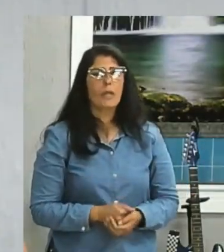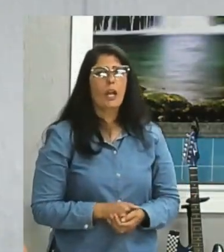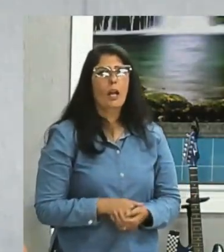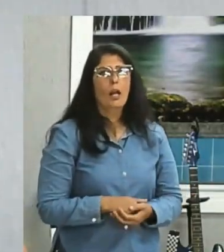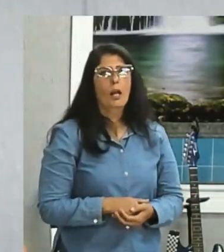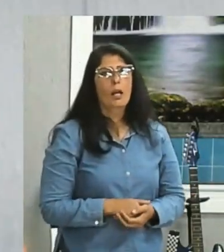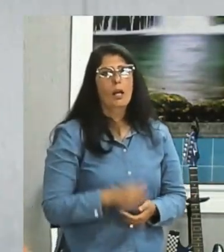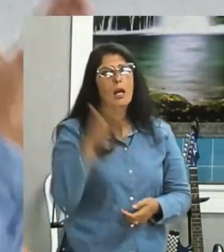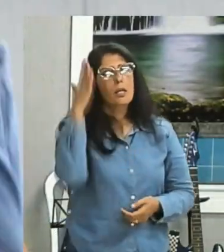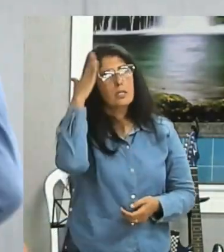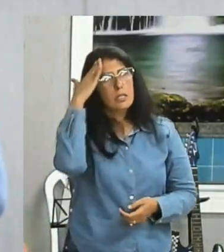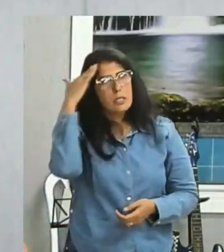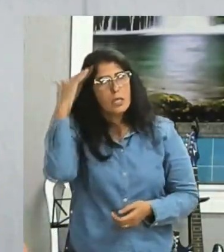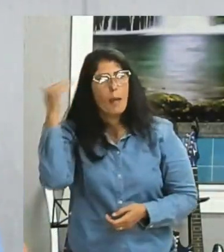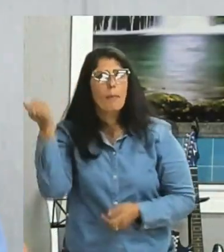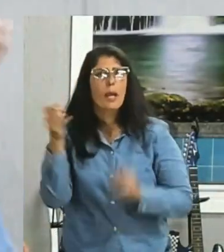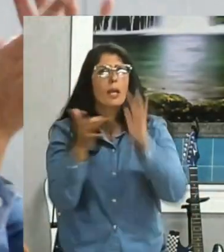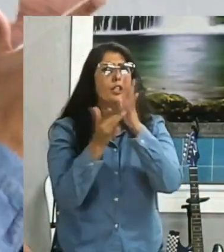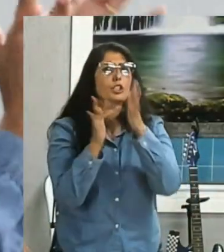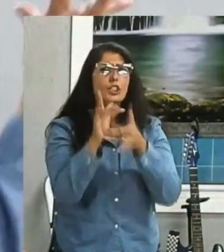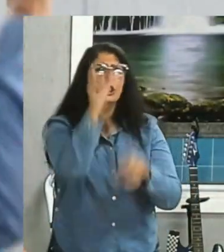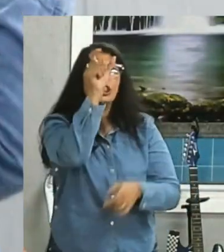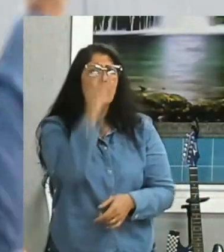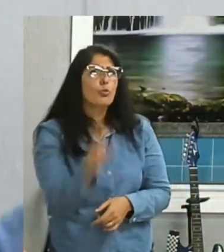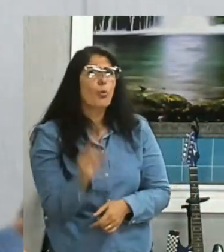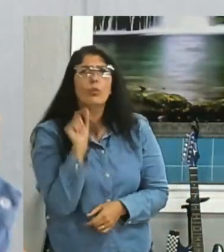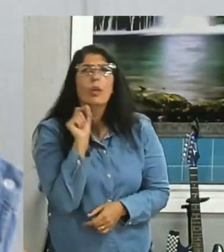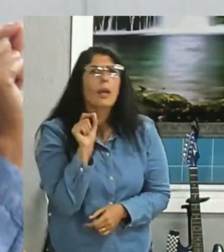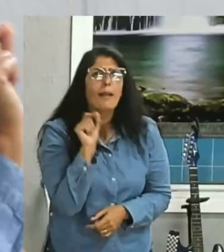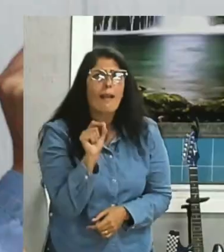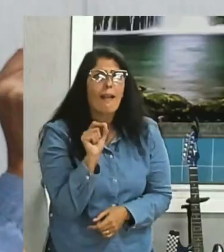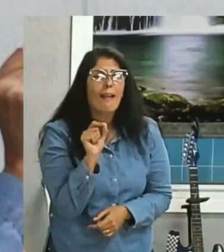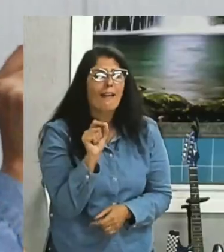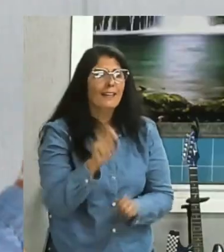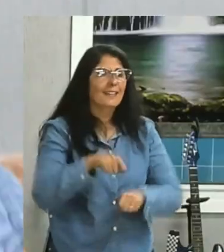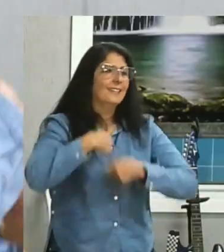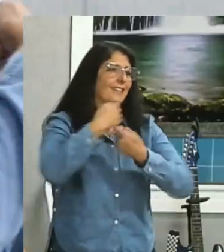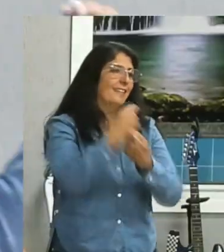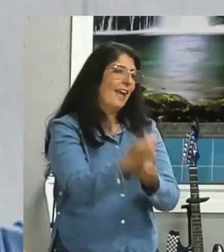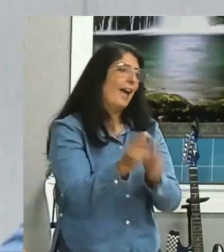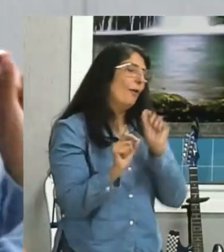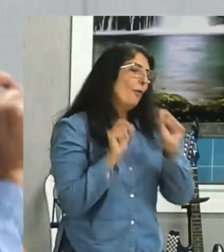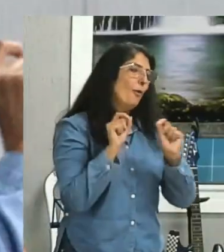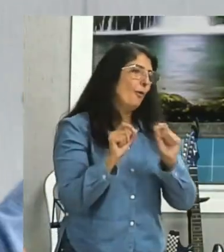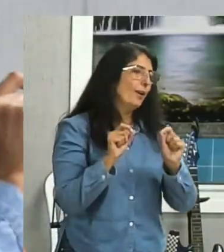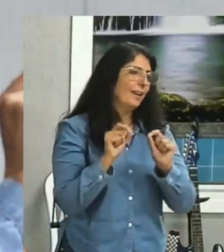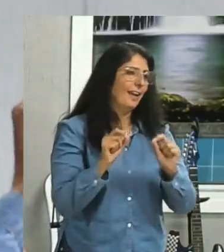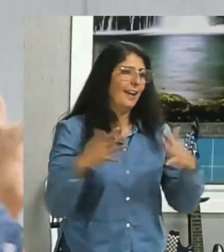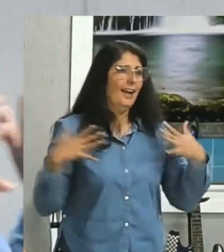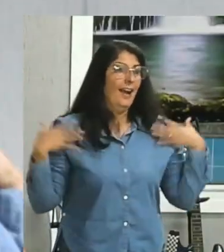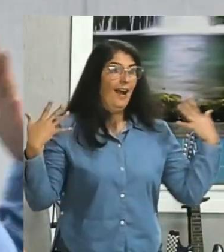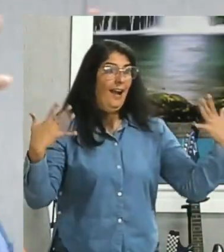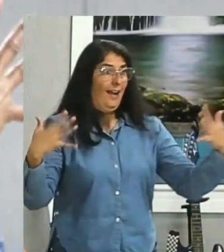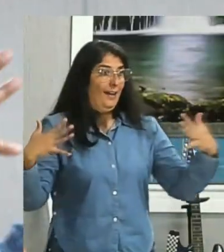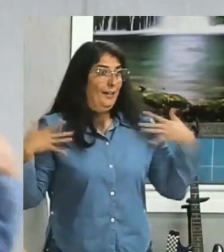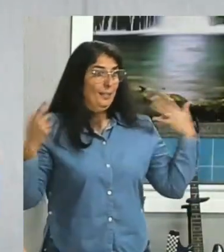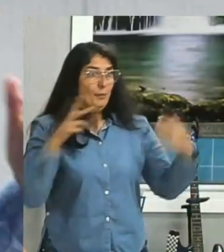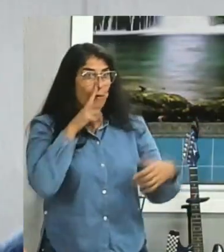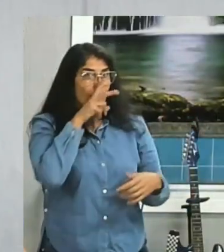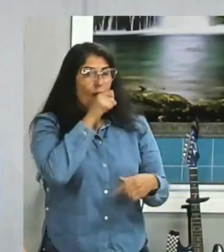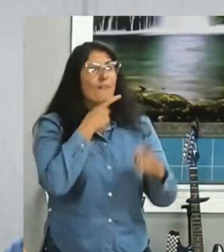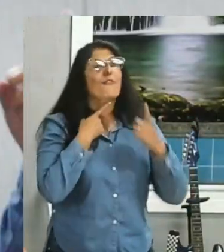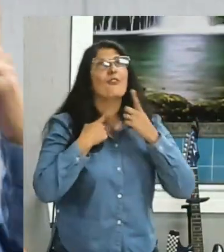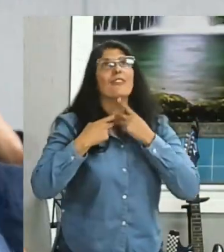saber quem Jesus é produz ânimo e desejo de